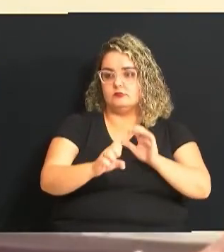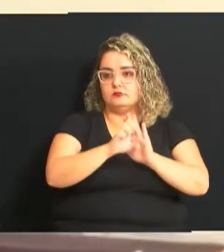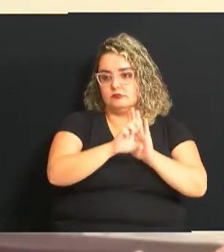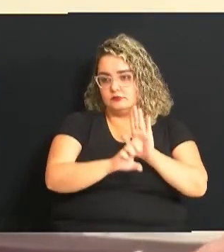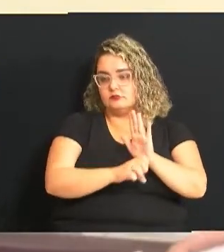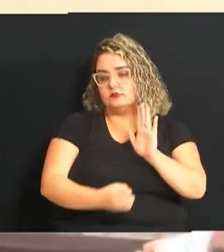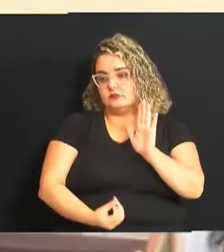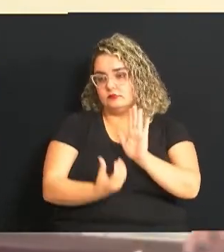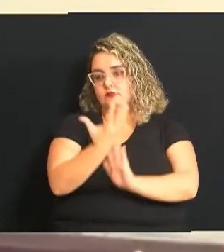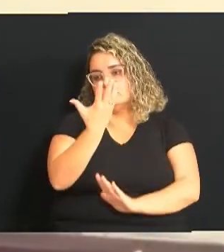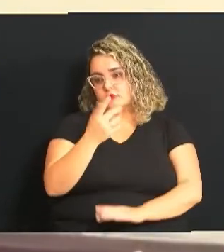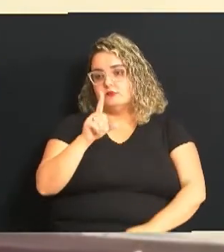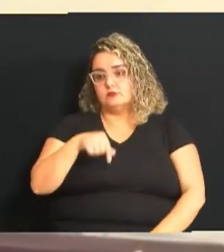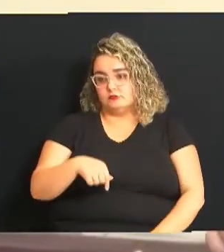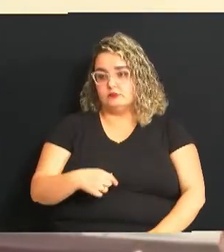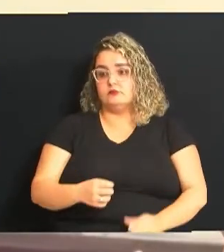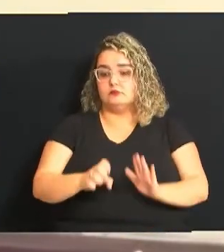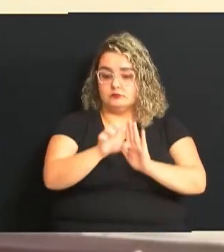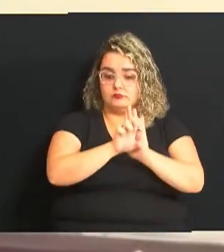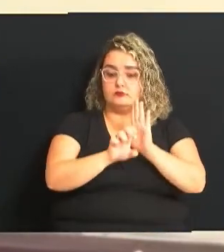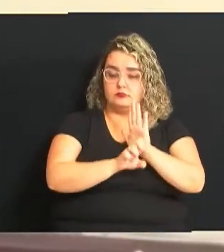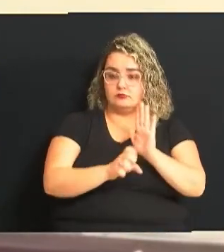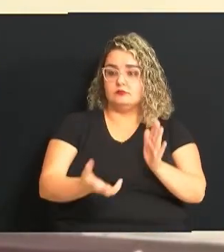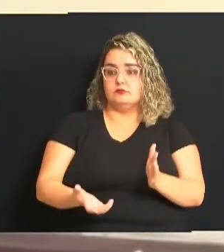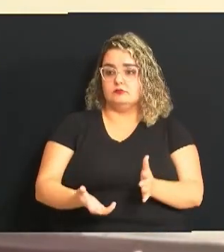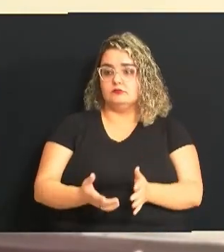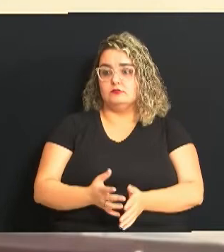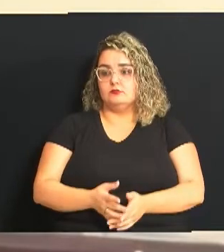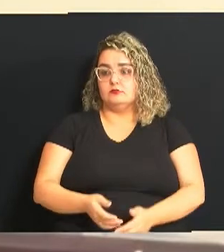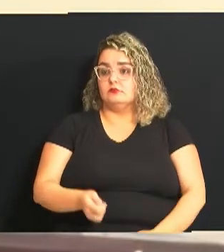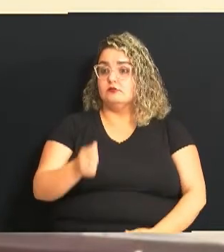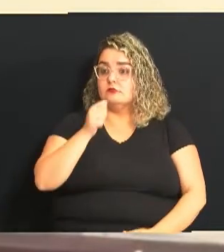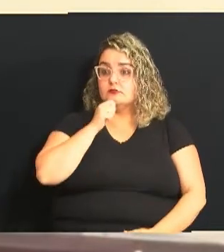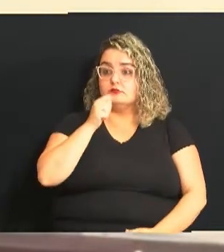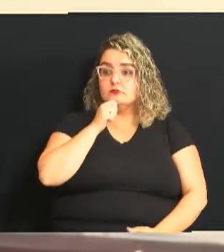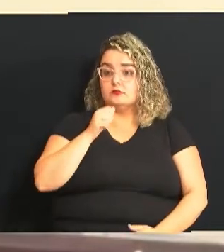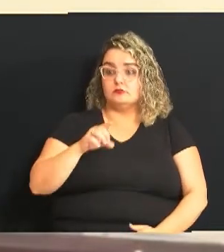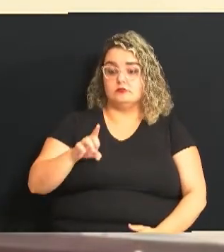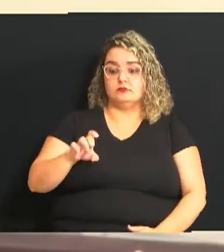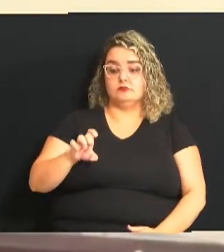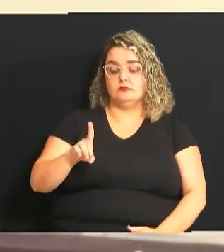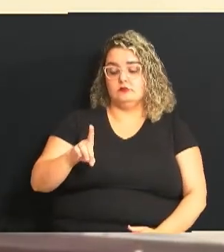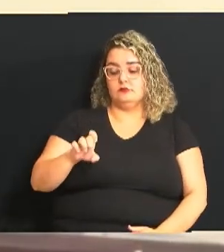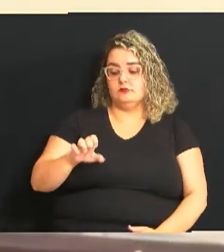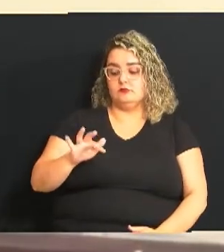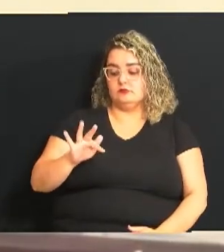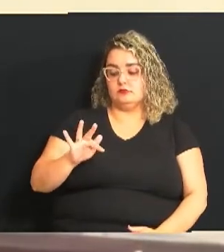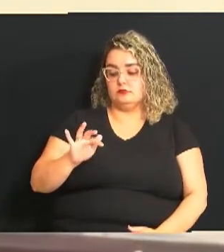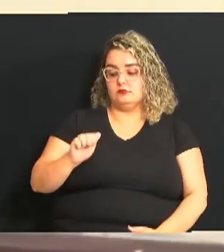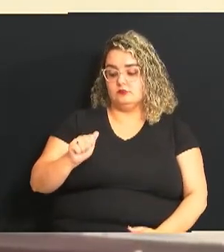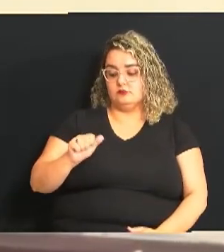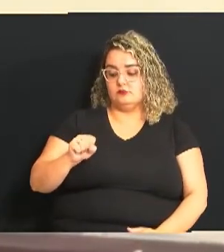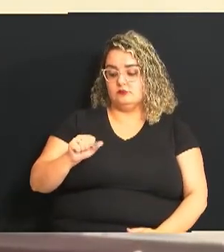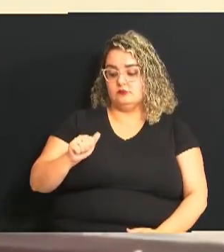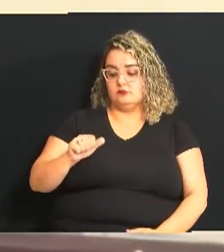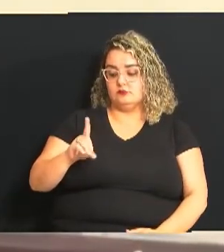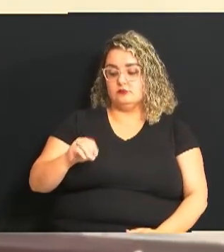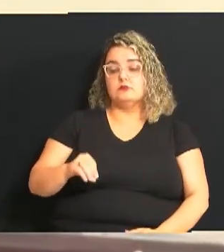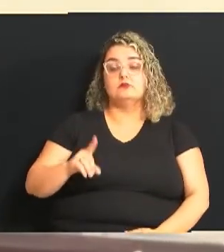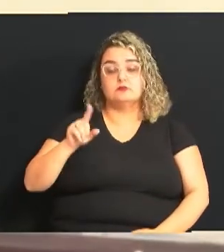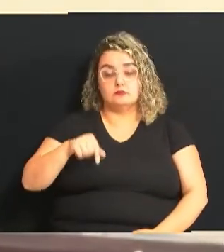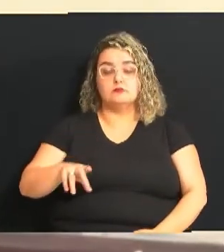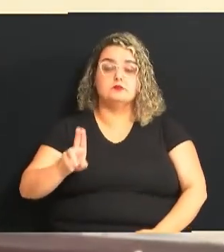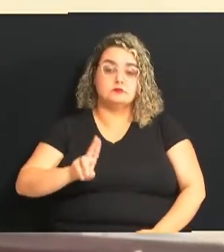e é um estatuto que ele ainda não ficou defasado. Então, ele é ainda